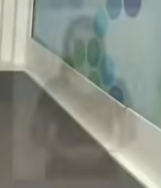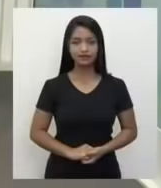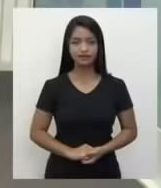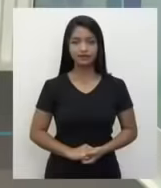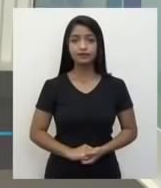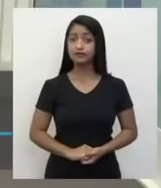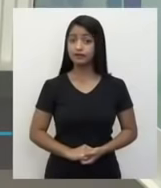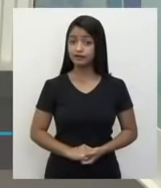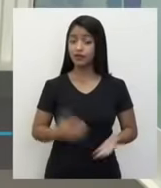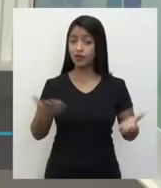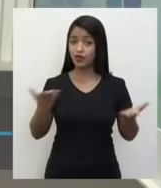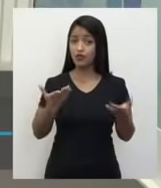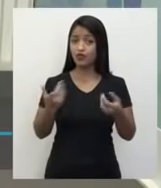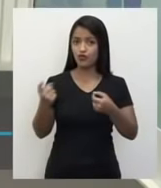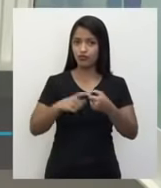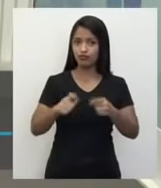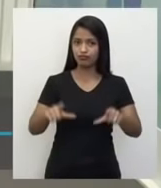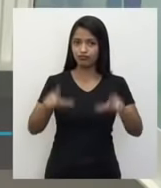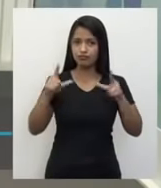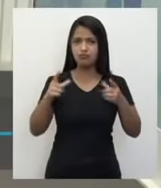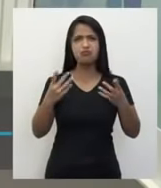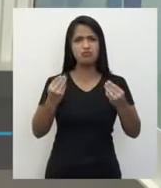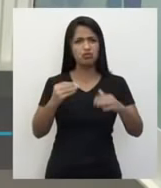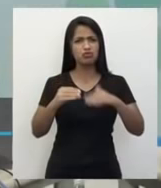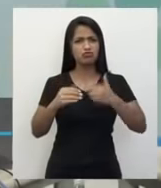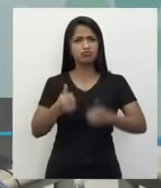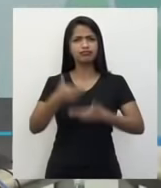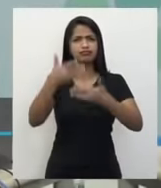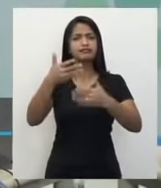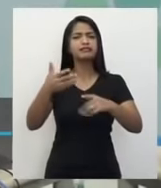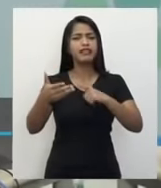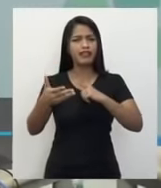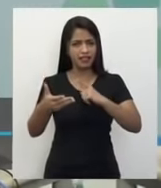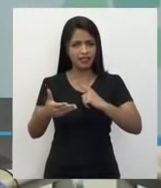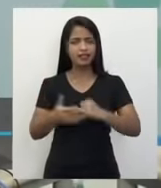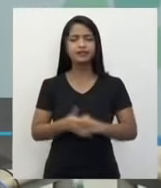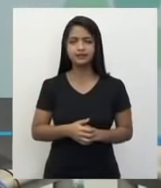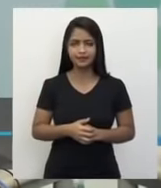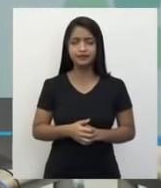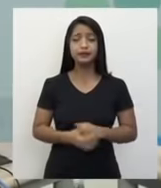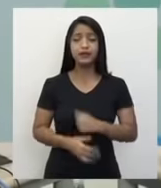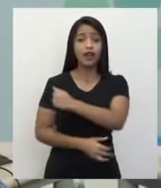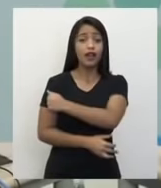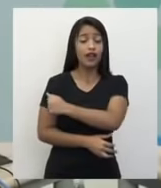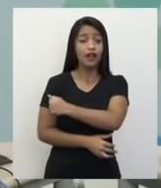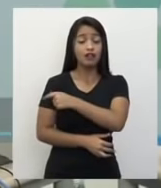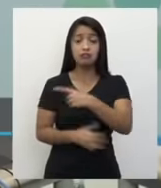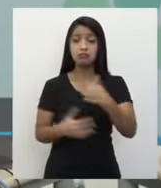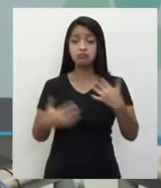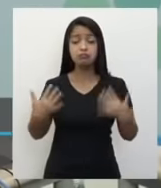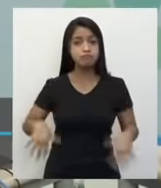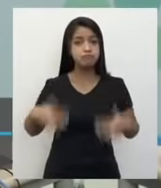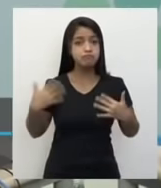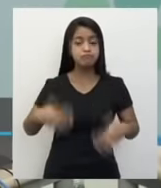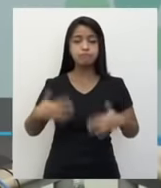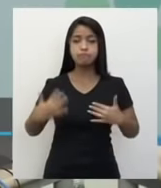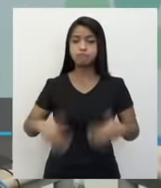Olha só, voltando aqui, professora Fernanda, bastante interação, né? Os alunos aqui estão super, né?